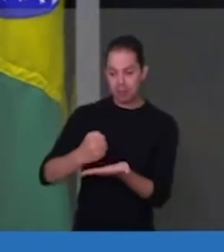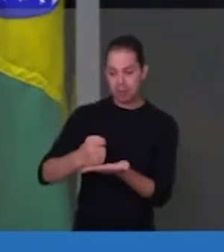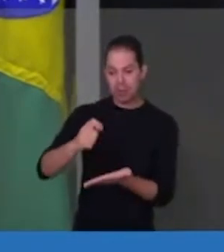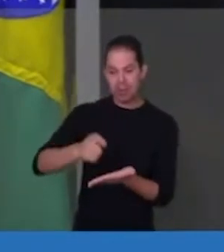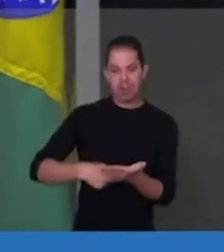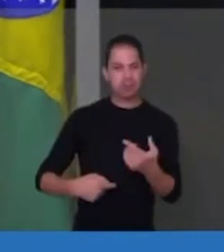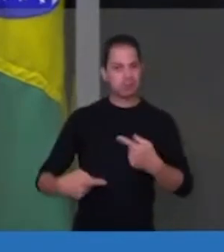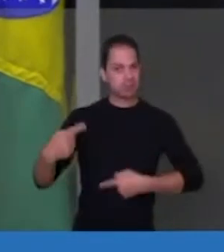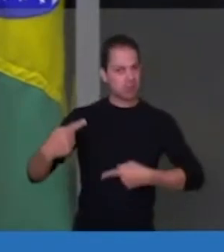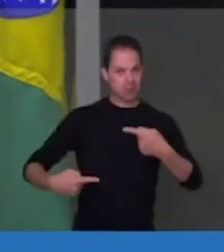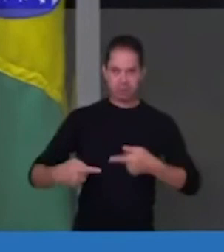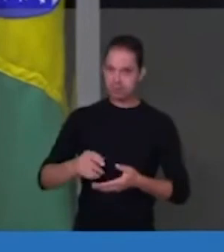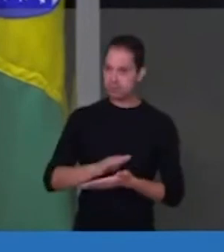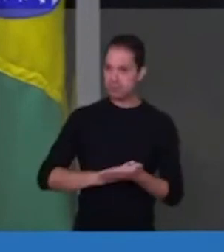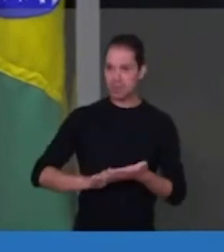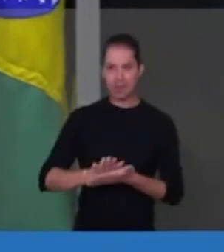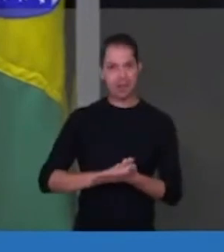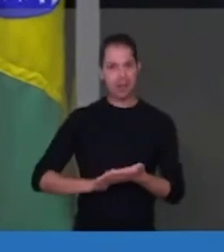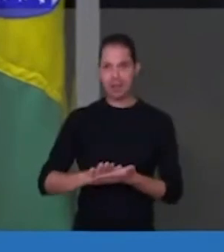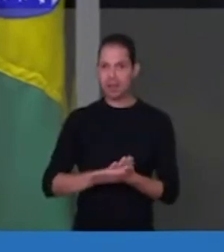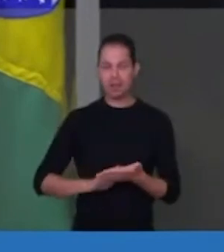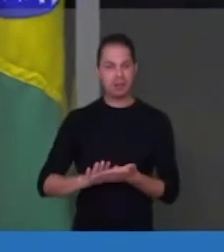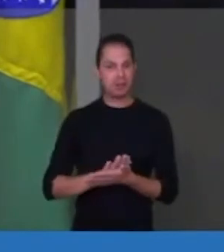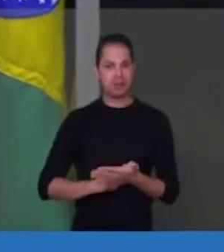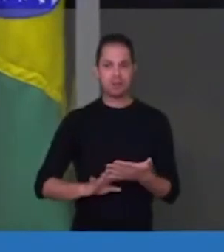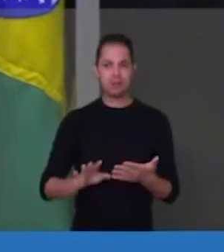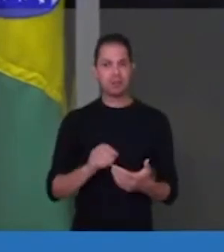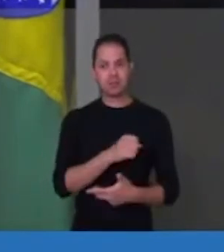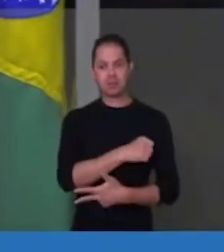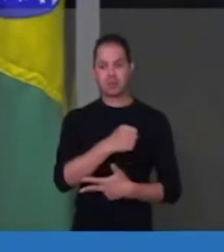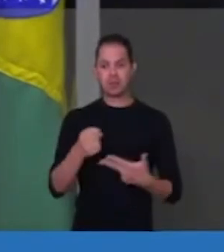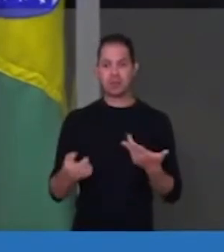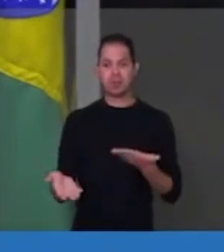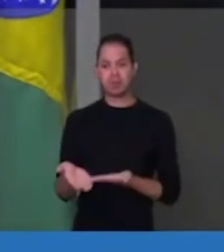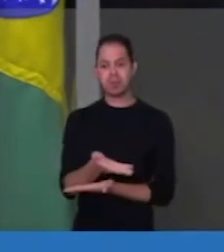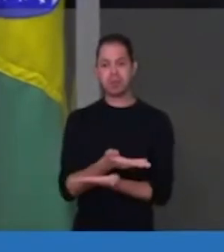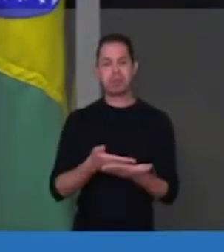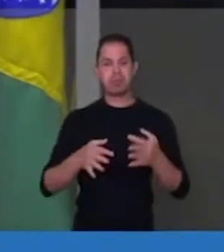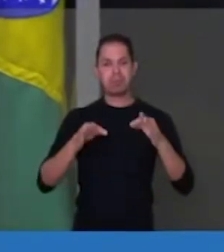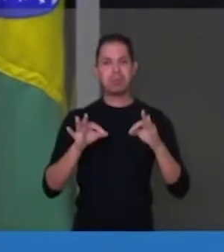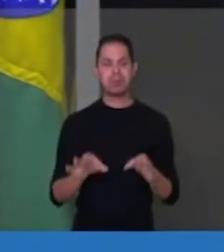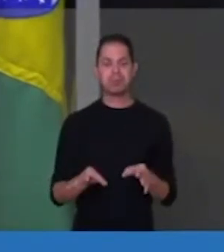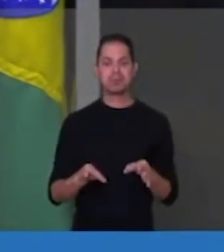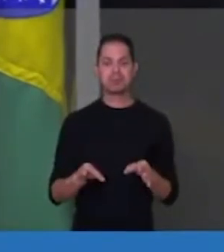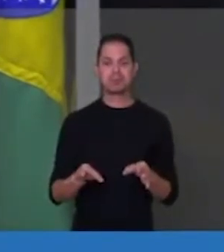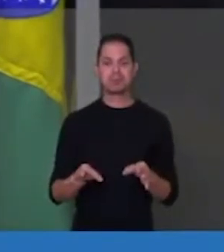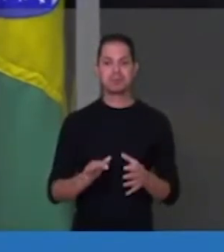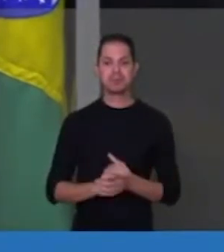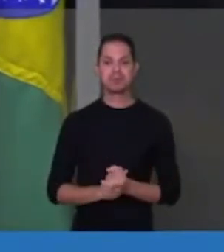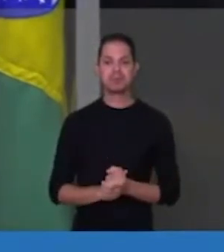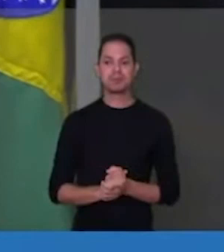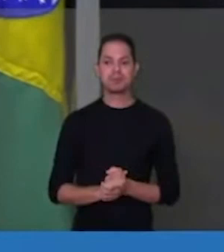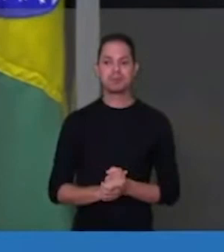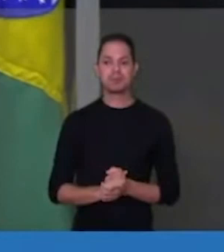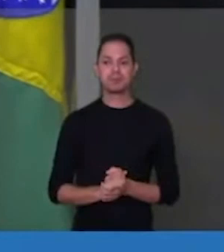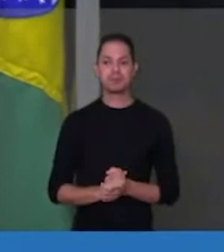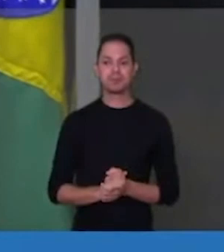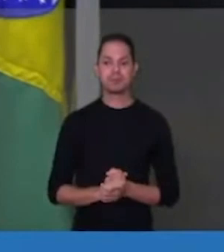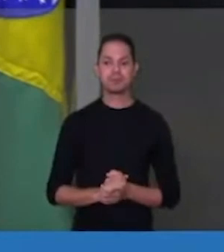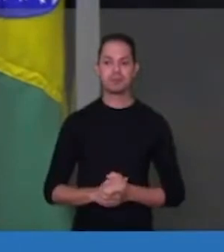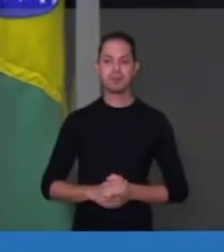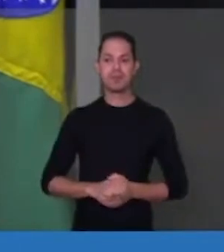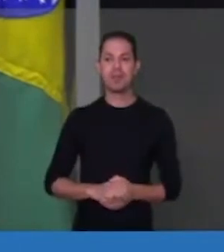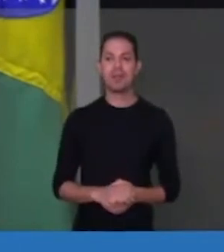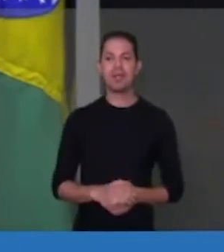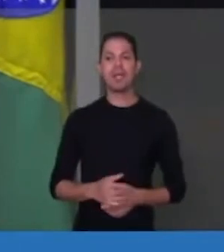atrito, acredito aqui, entre os poderes, para ser colocado aqui o pedido de impeachment do presidente Lula. Eu não vou dizer que eu